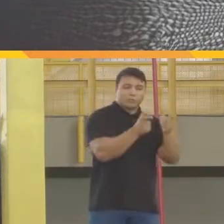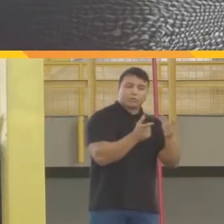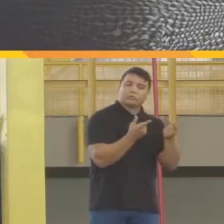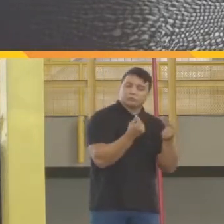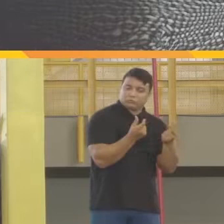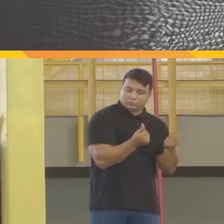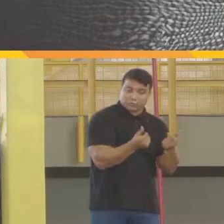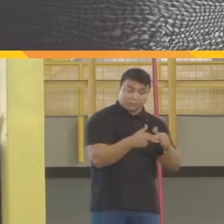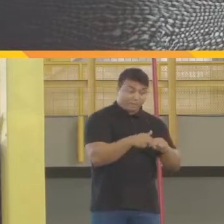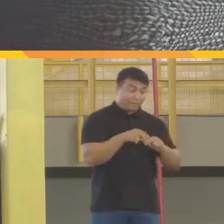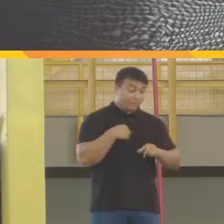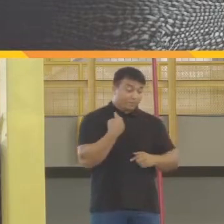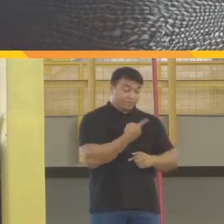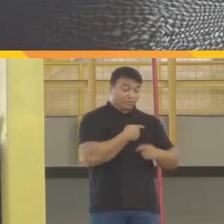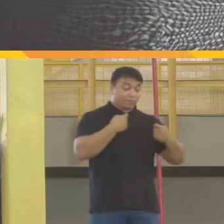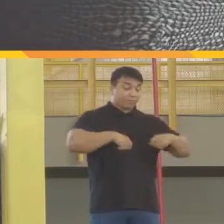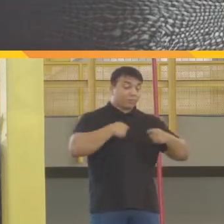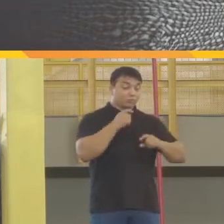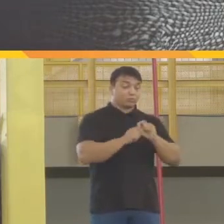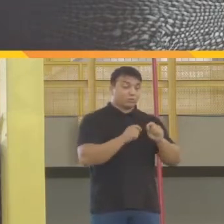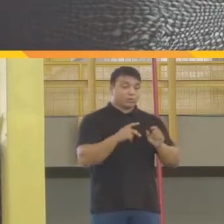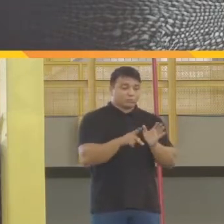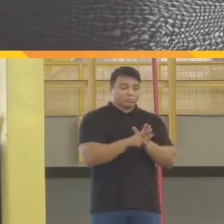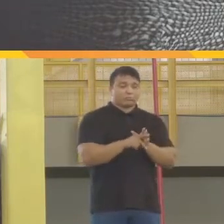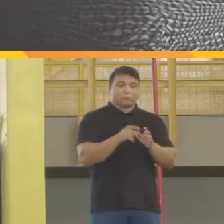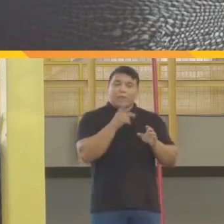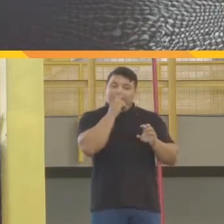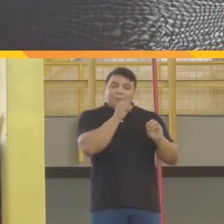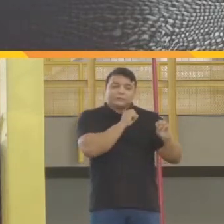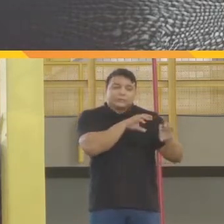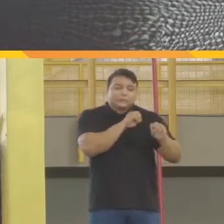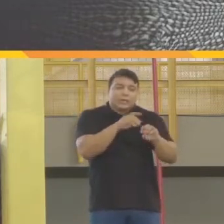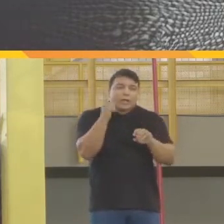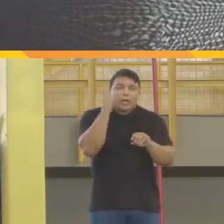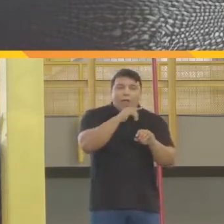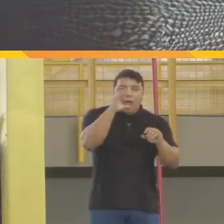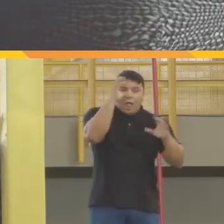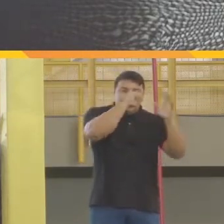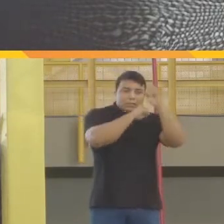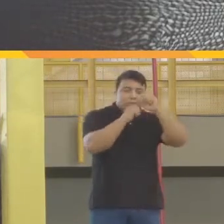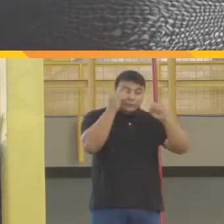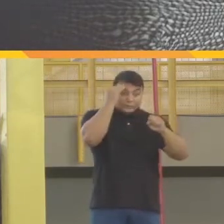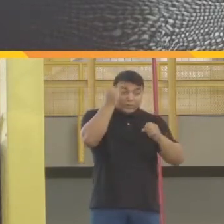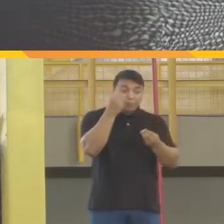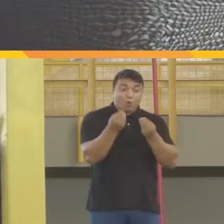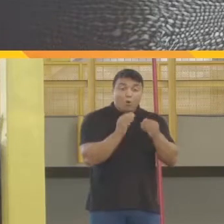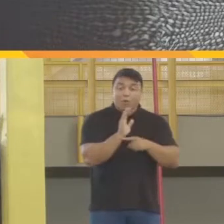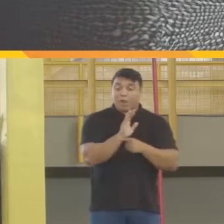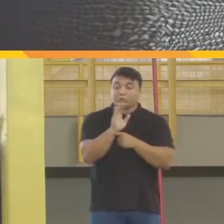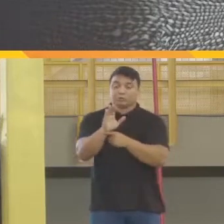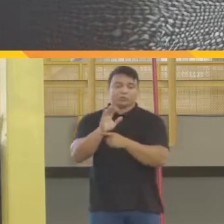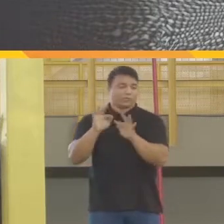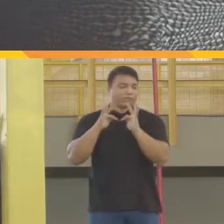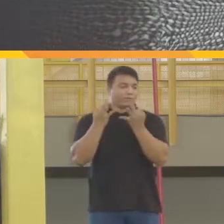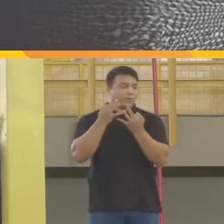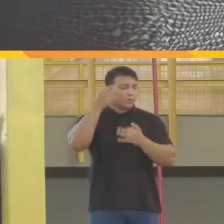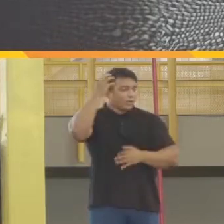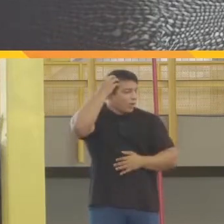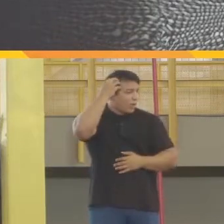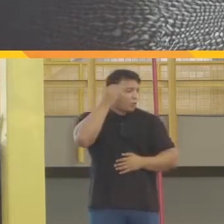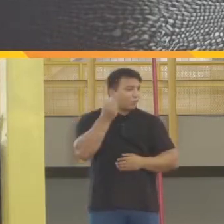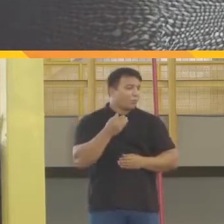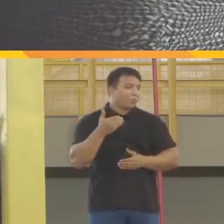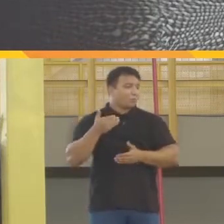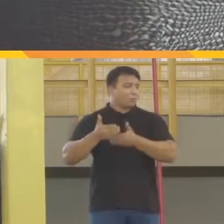era necessário que nós tivéssemos pessoas devidamente capacitadas a auxiliar a família real no processo de administração desse